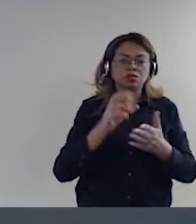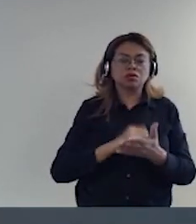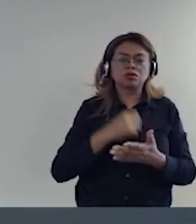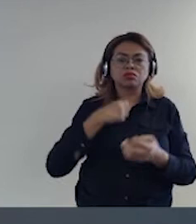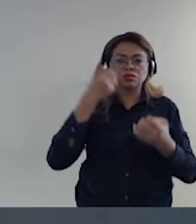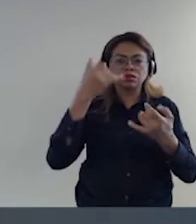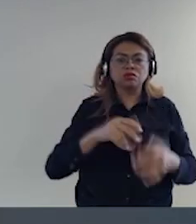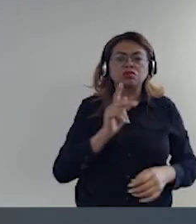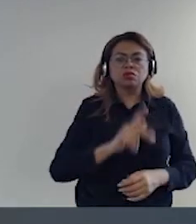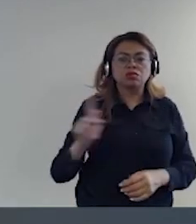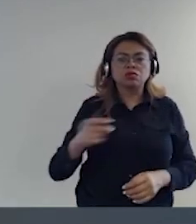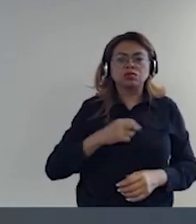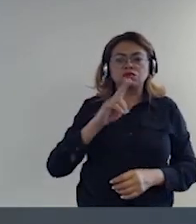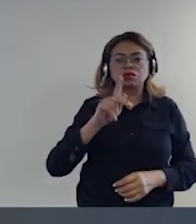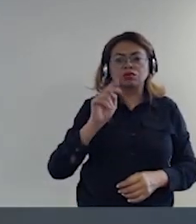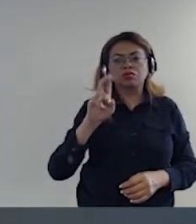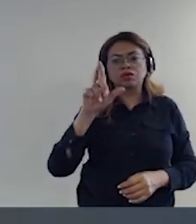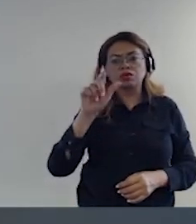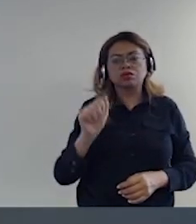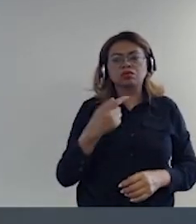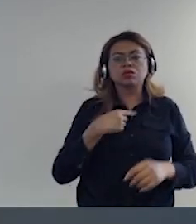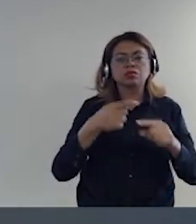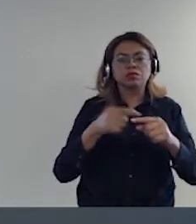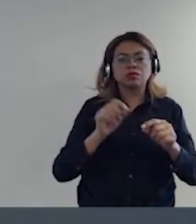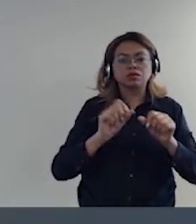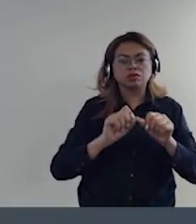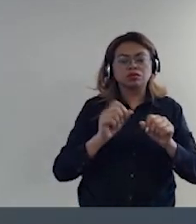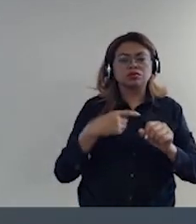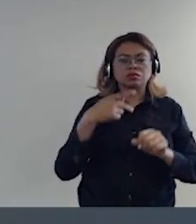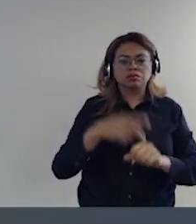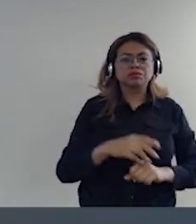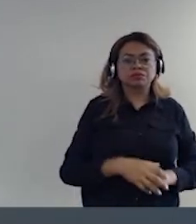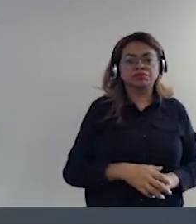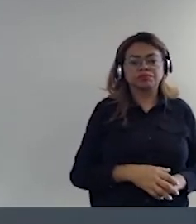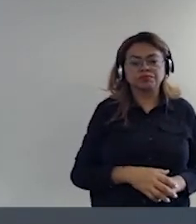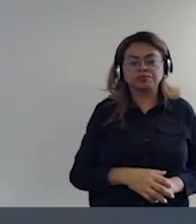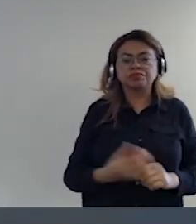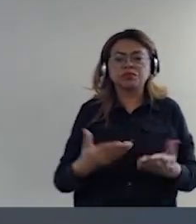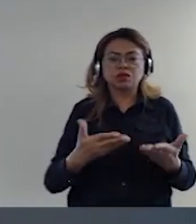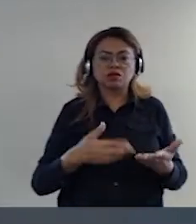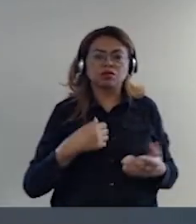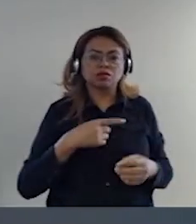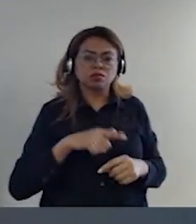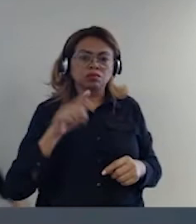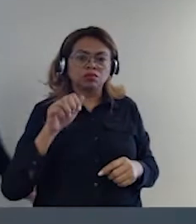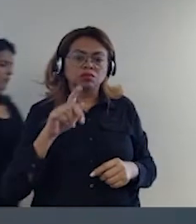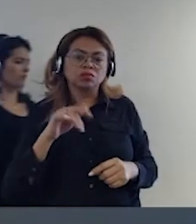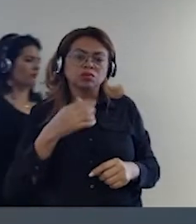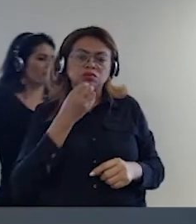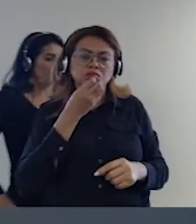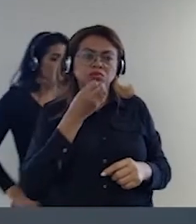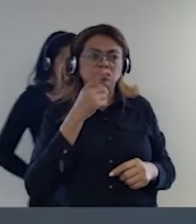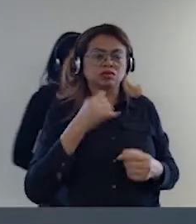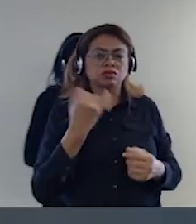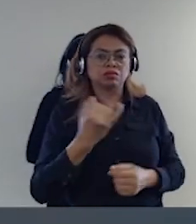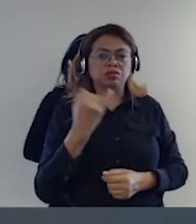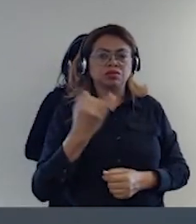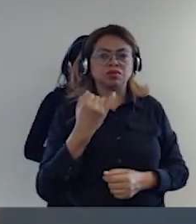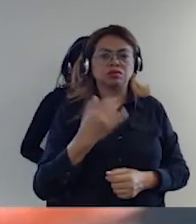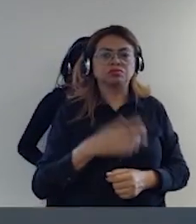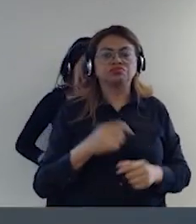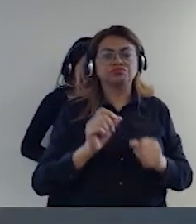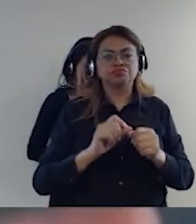da professora Paula de preservação da autonomia privada. Então, essa é uma questão que me parece importante,